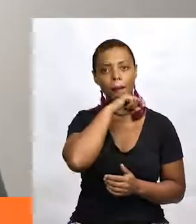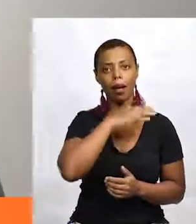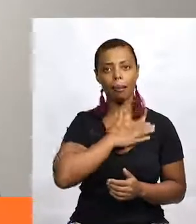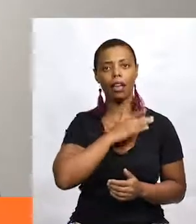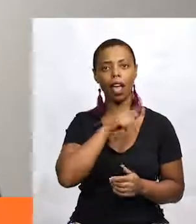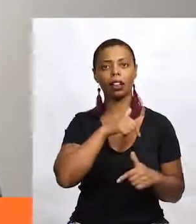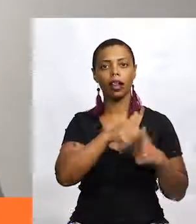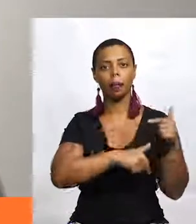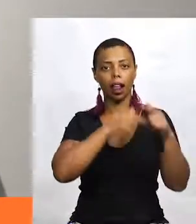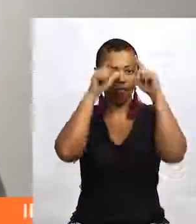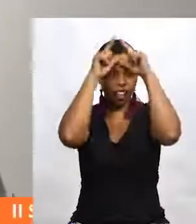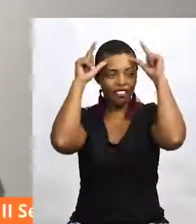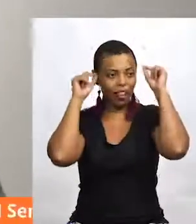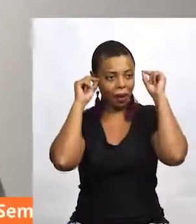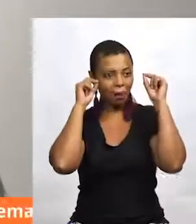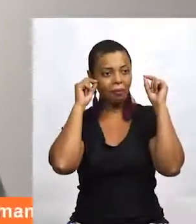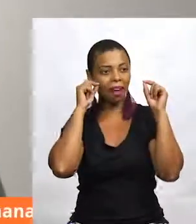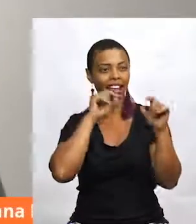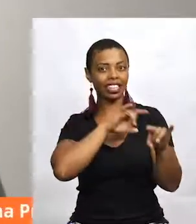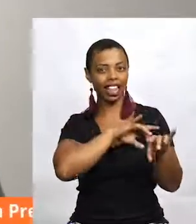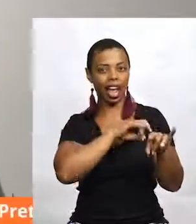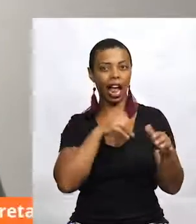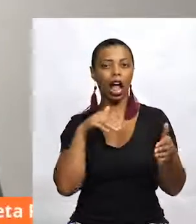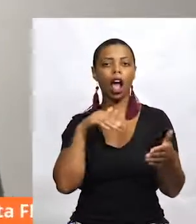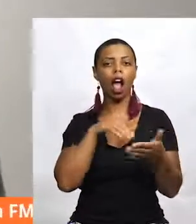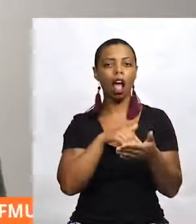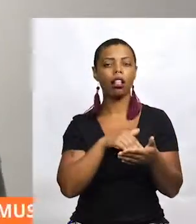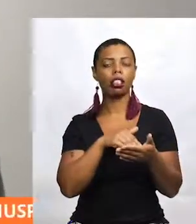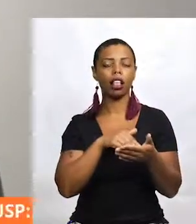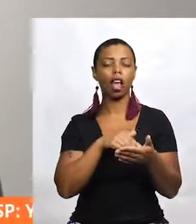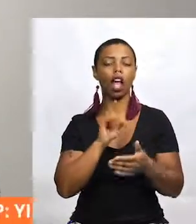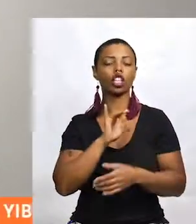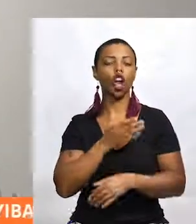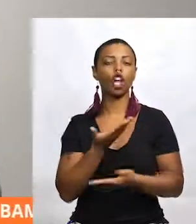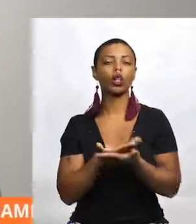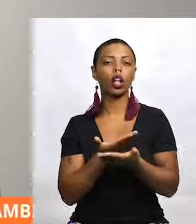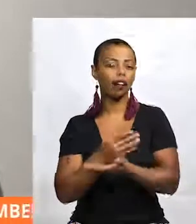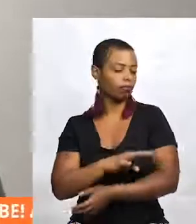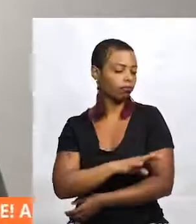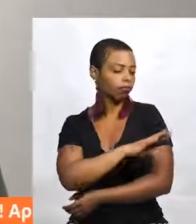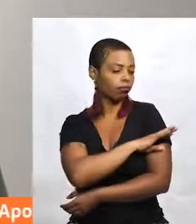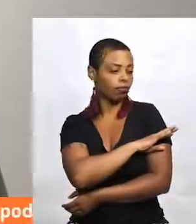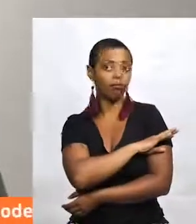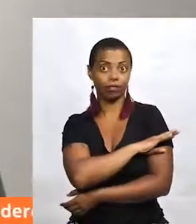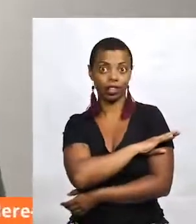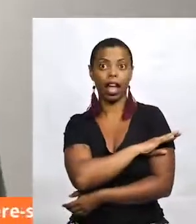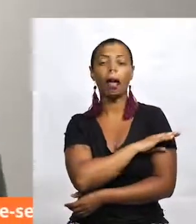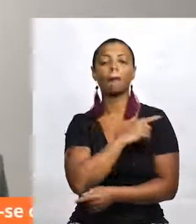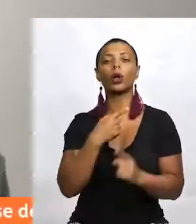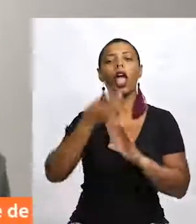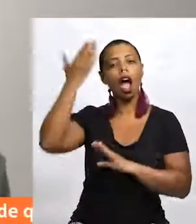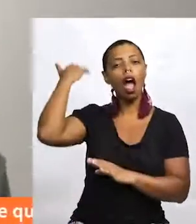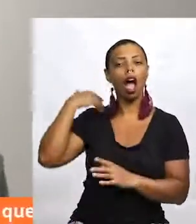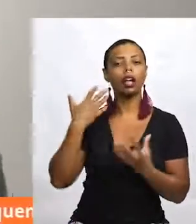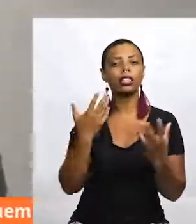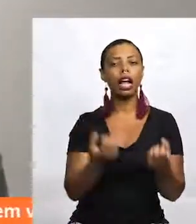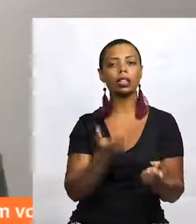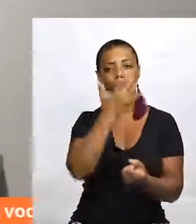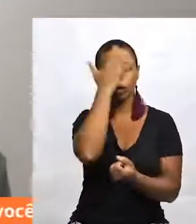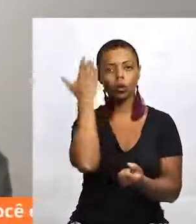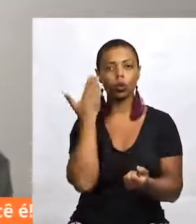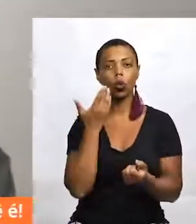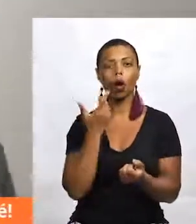de enfermagem, ela fez até a quarta série. Naquela época, eles permitiam as pessoas estudarem,